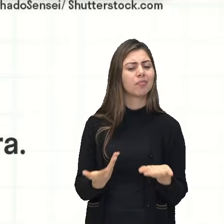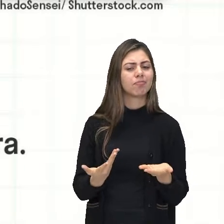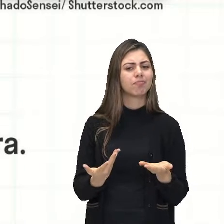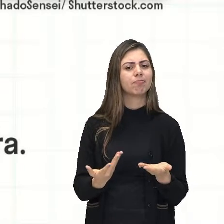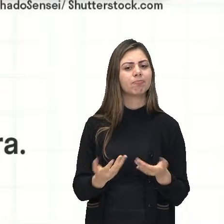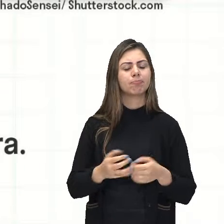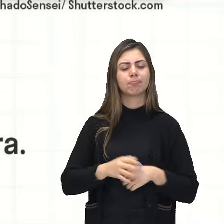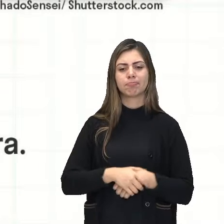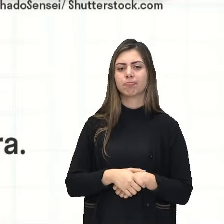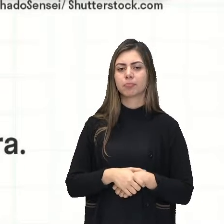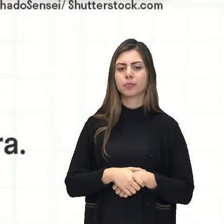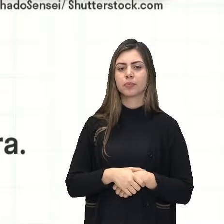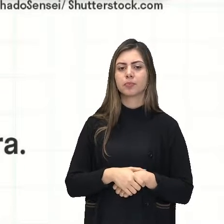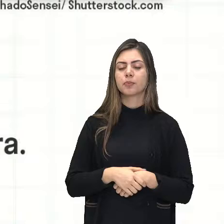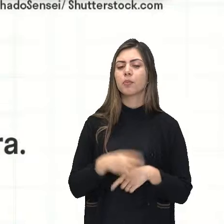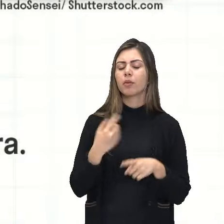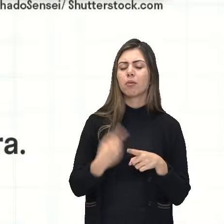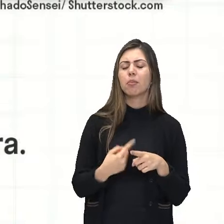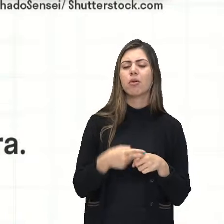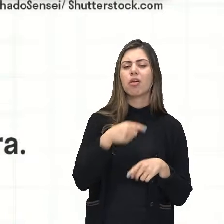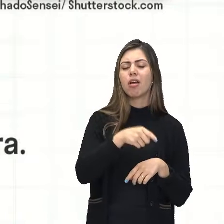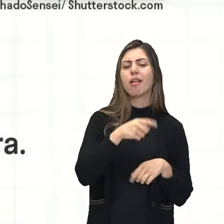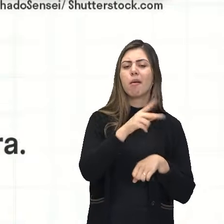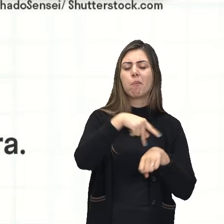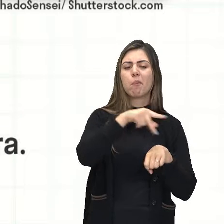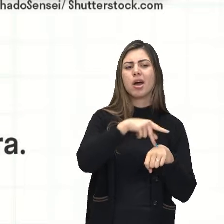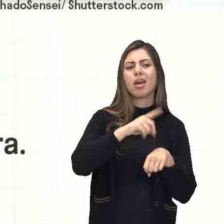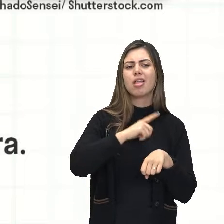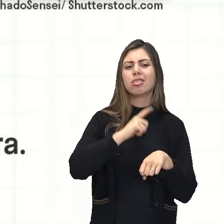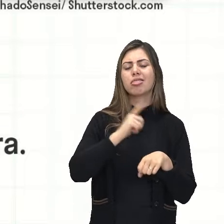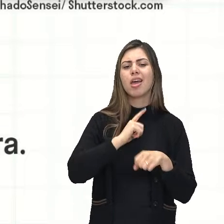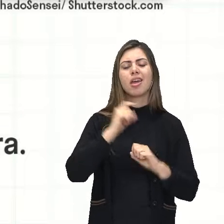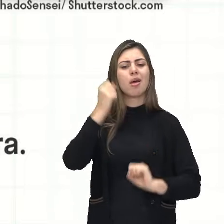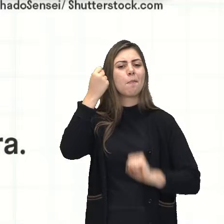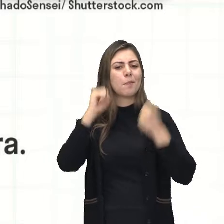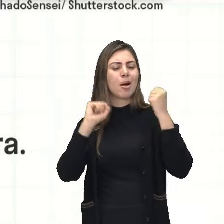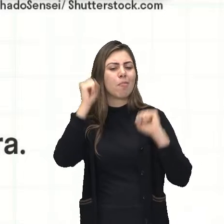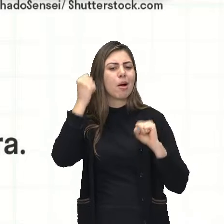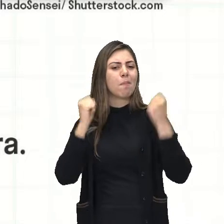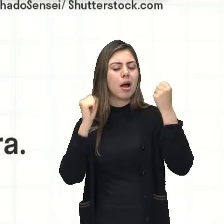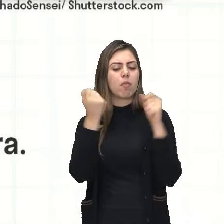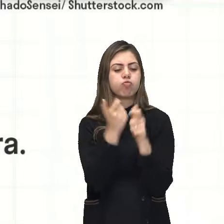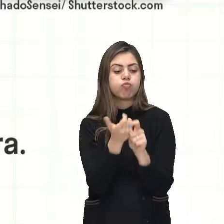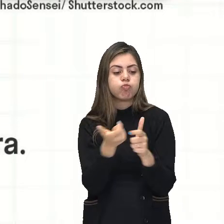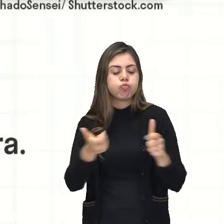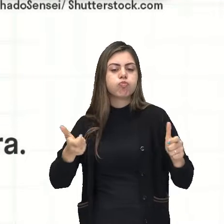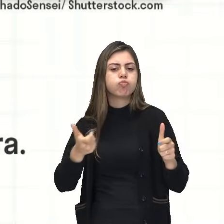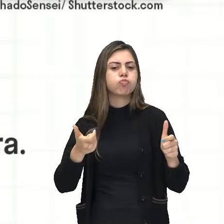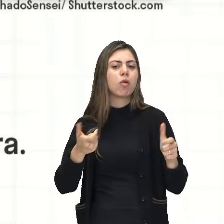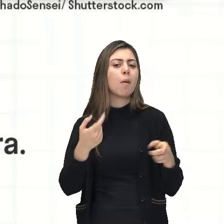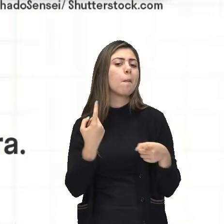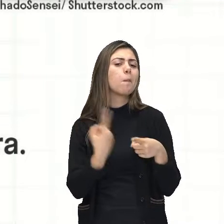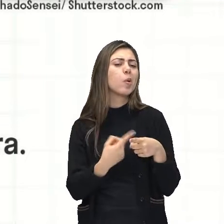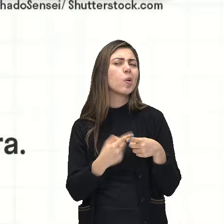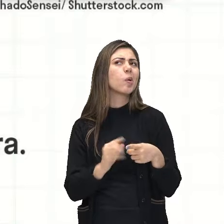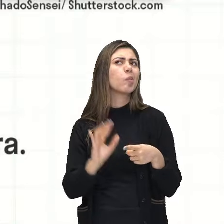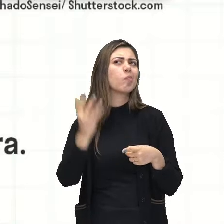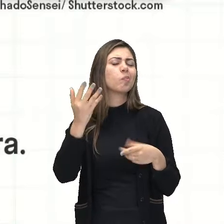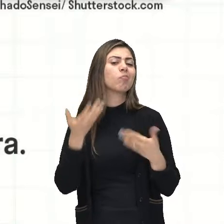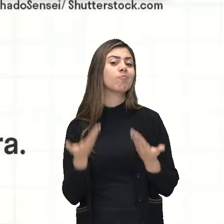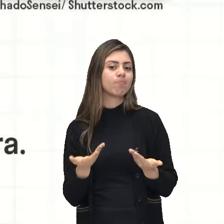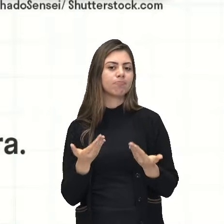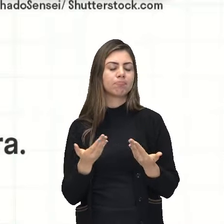com elevado nível de industrialização? Porque nesses países com elevado nível